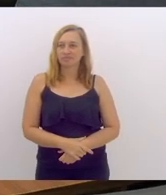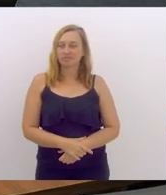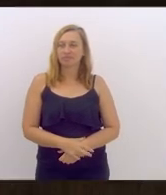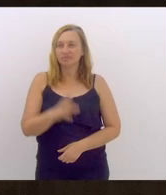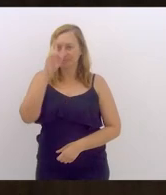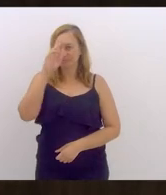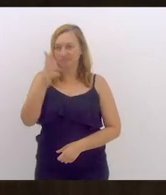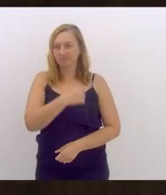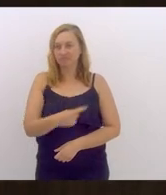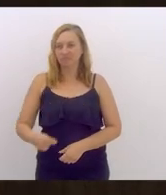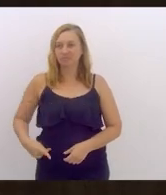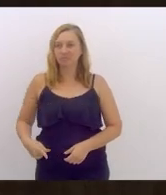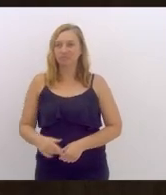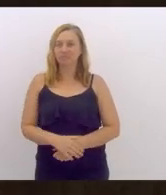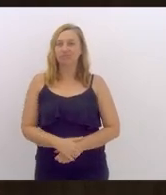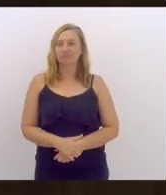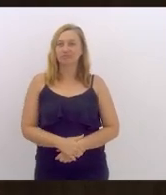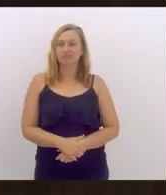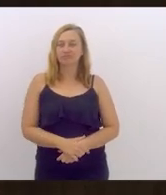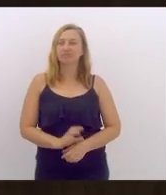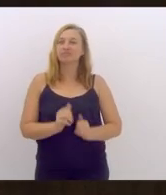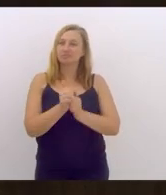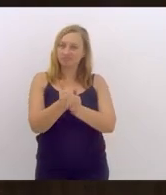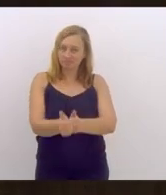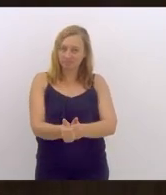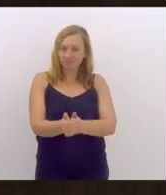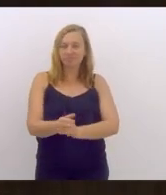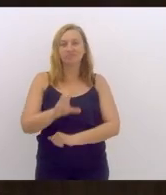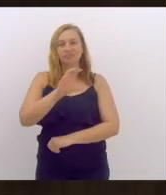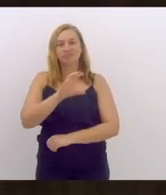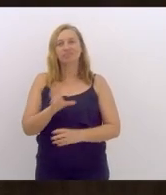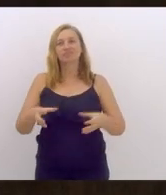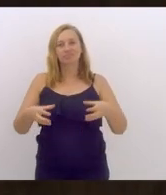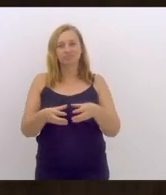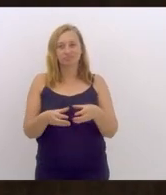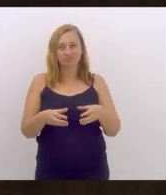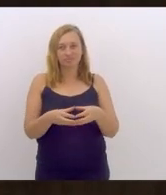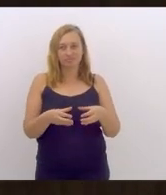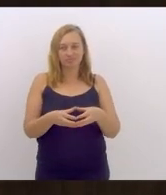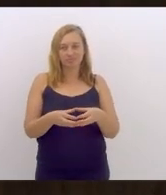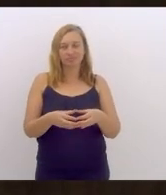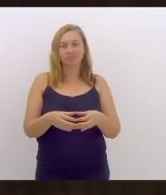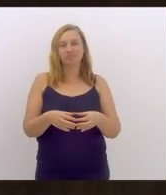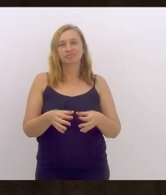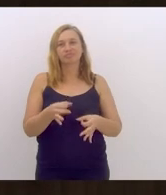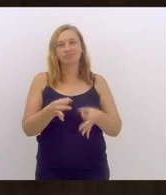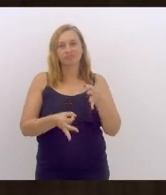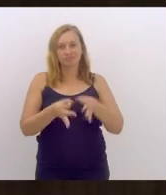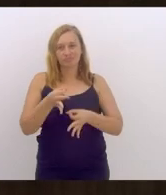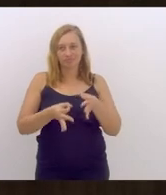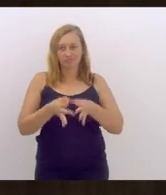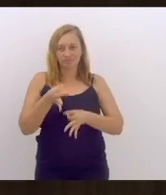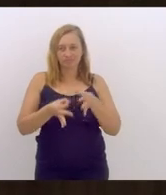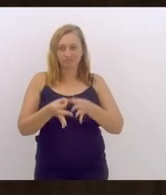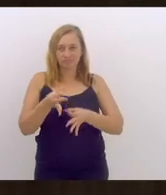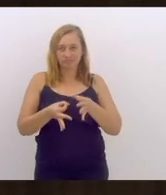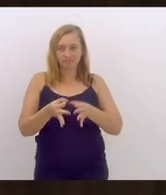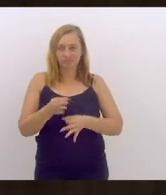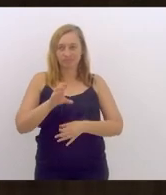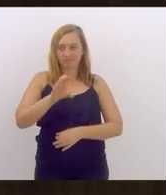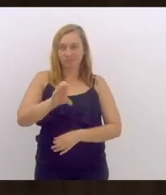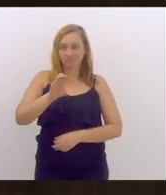senhor presidente eu vou acompanhar o parecer da comissão de constituição e justiça ccj